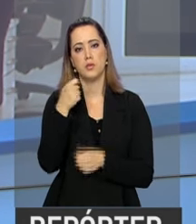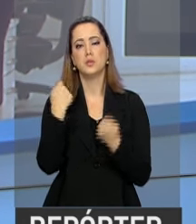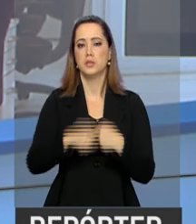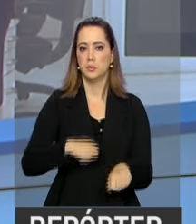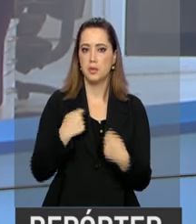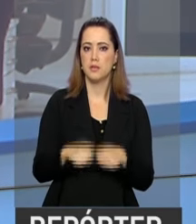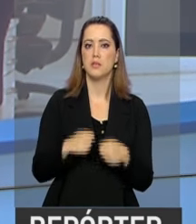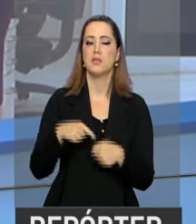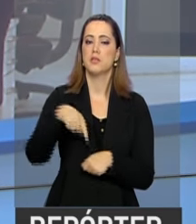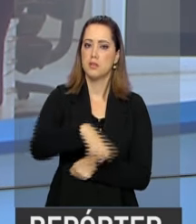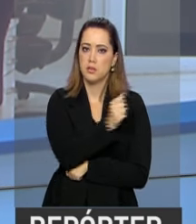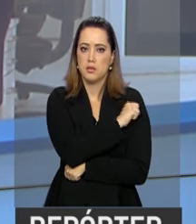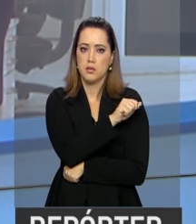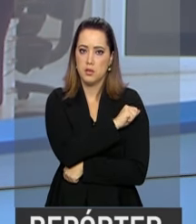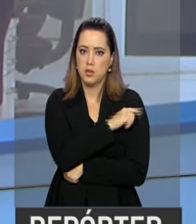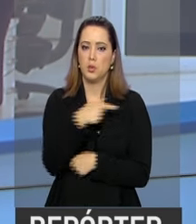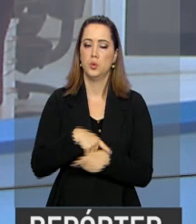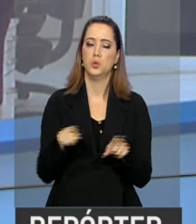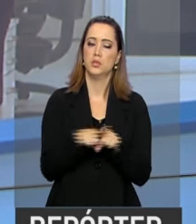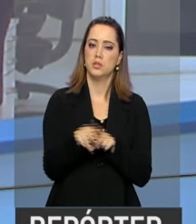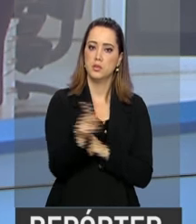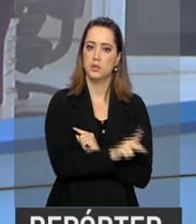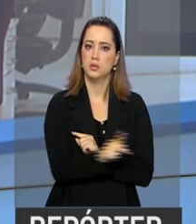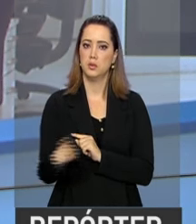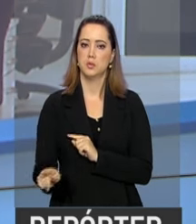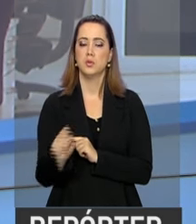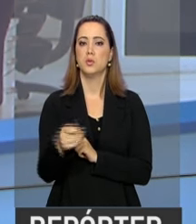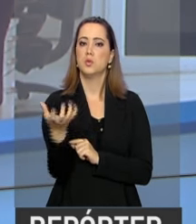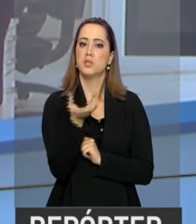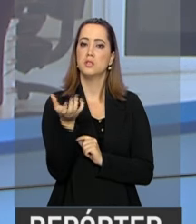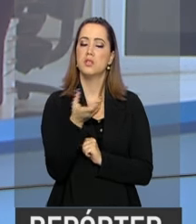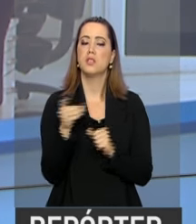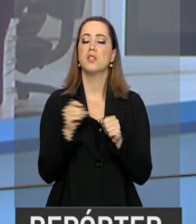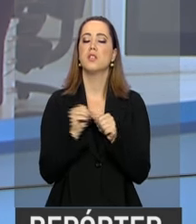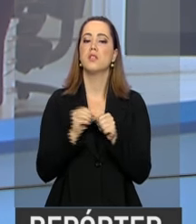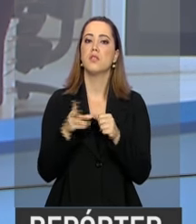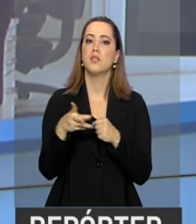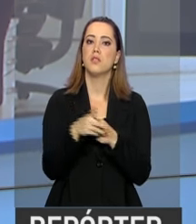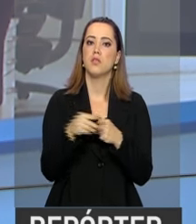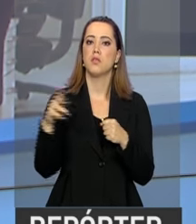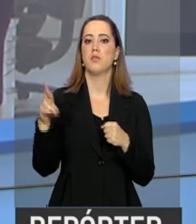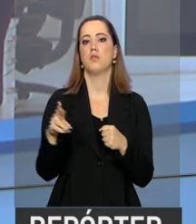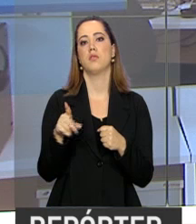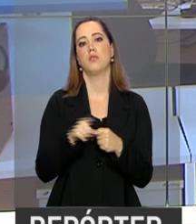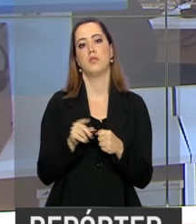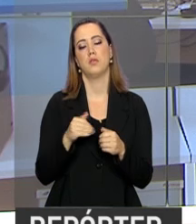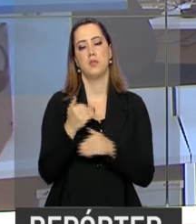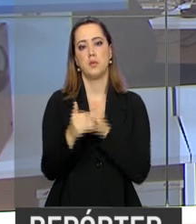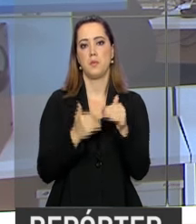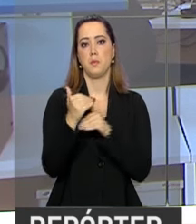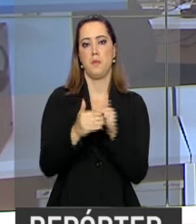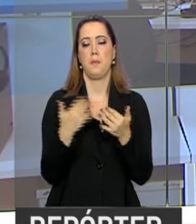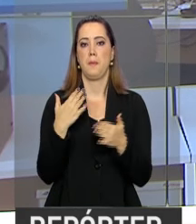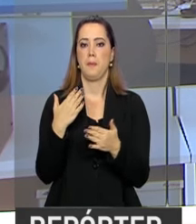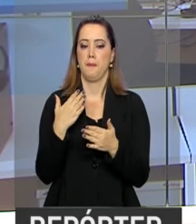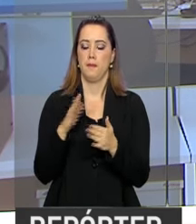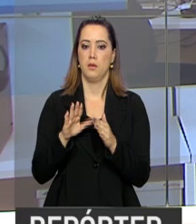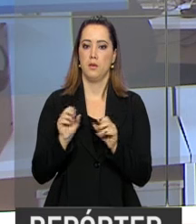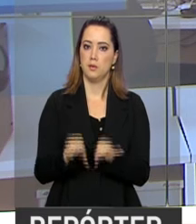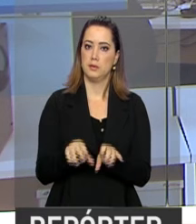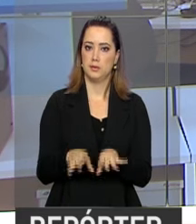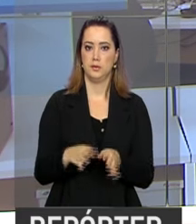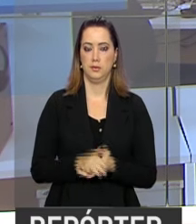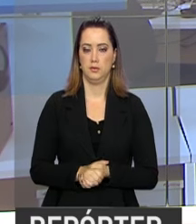dos estudantes brasileiros de professores que querem fazer doutorado e complementar os estudos. Você sabia